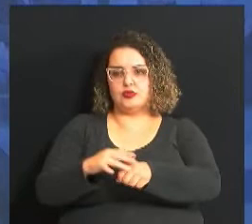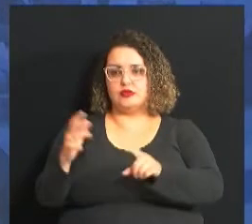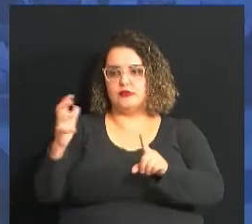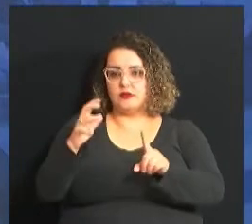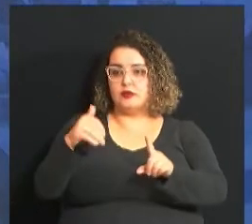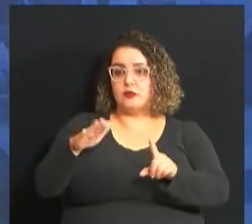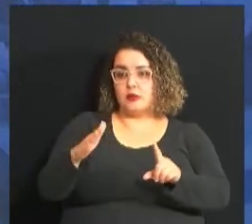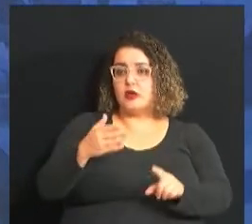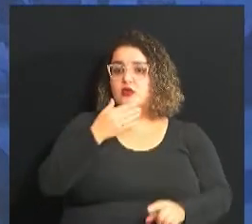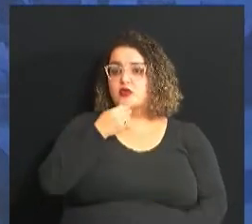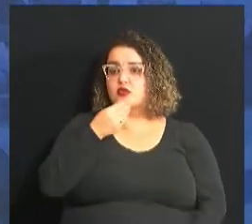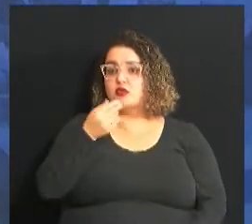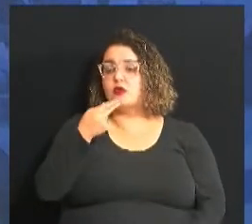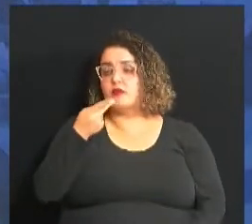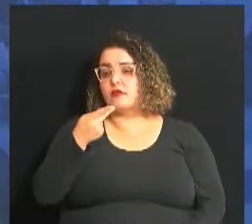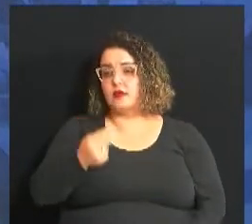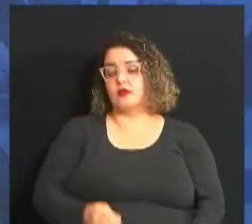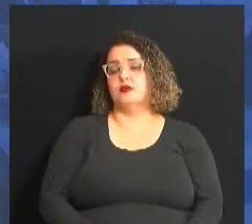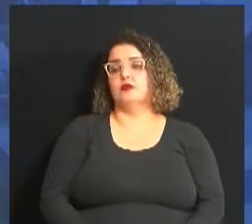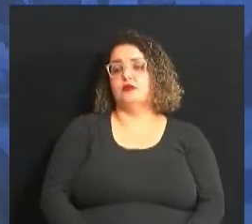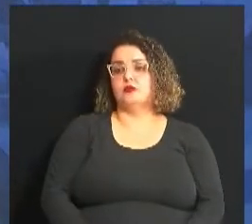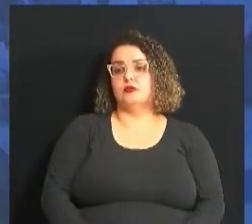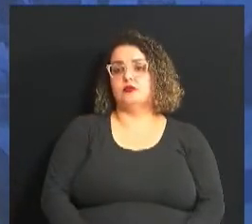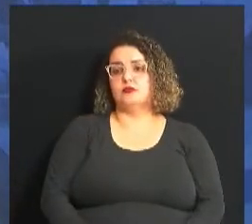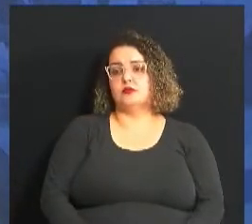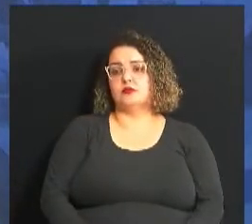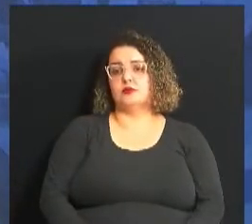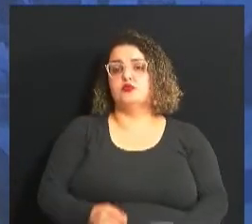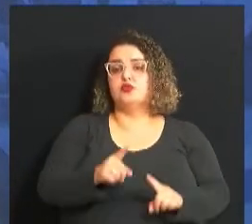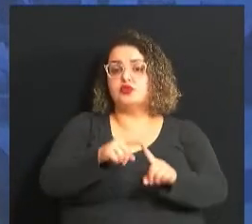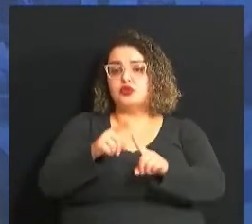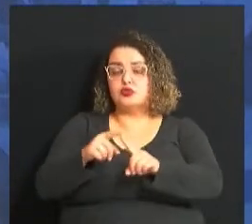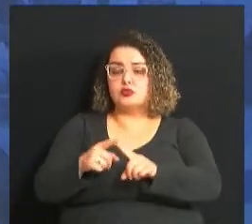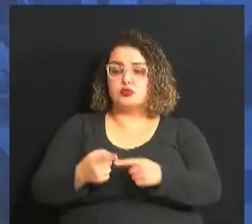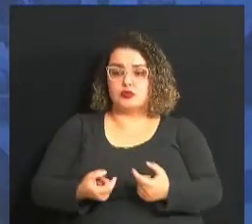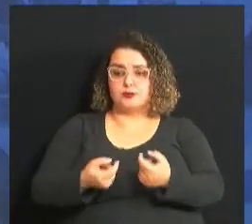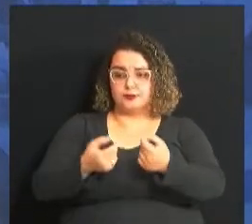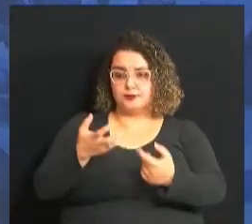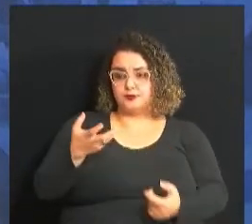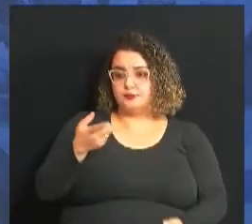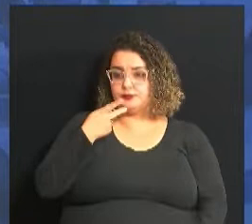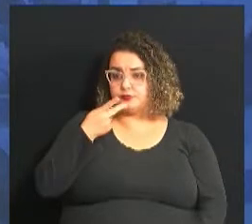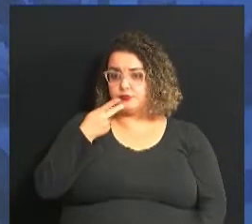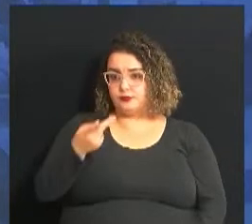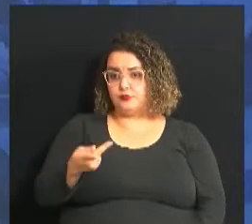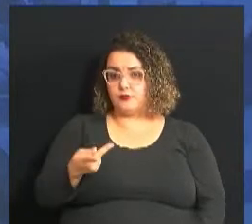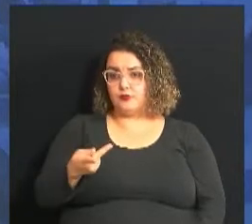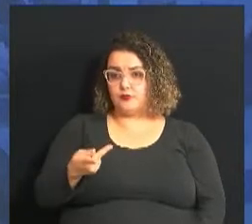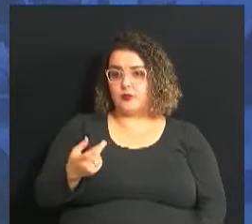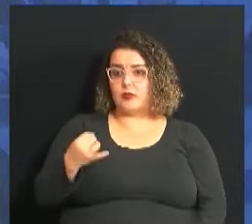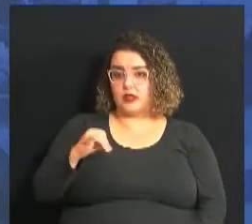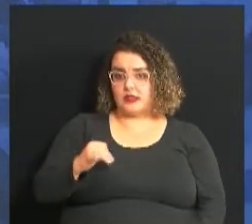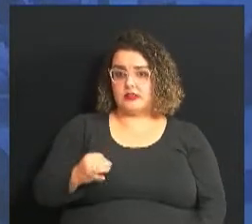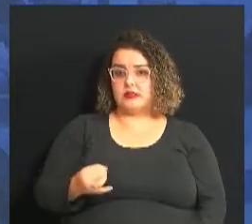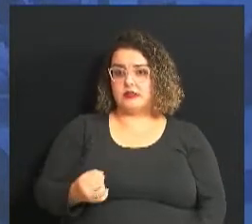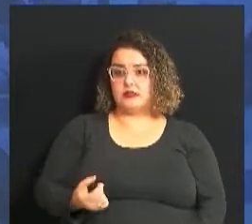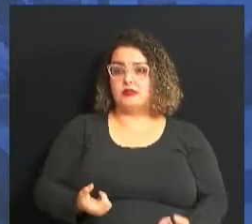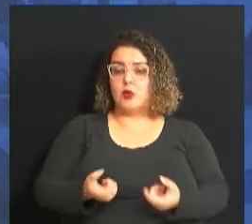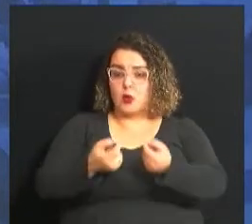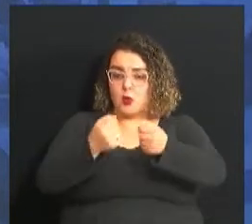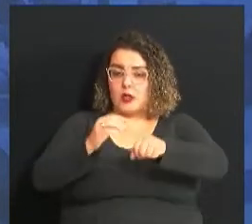senhor também citou alguns tipos, né, de câncer. Eu queria comentar com o senhor se o câncer de pele